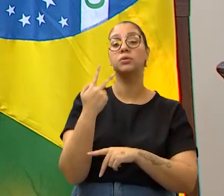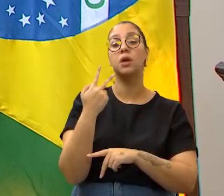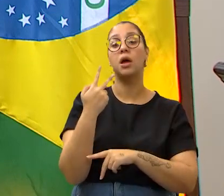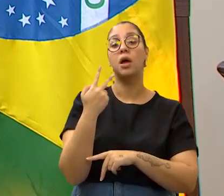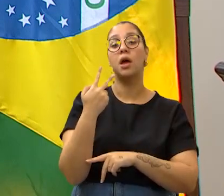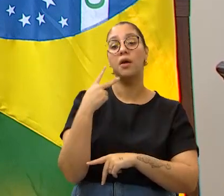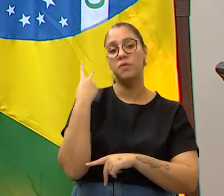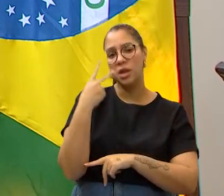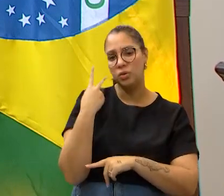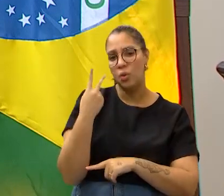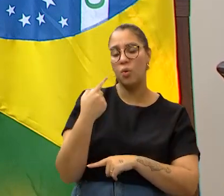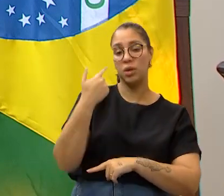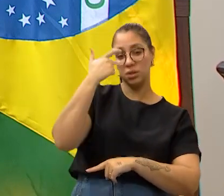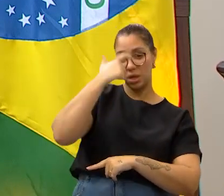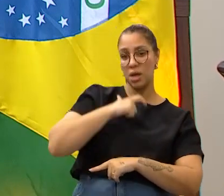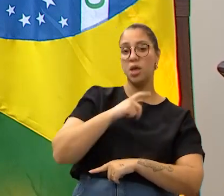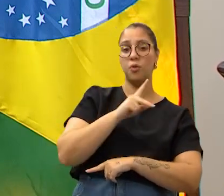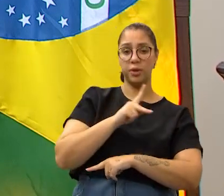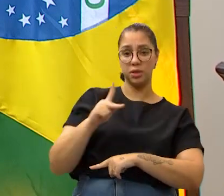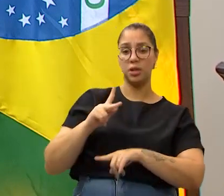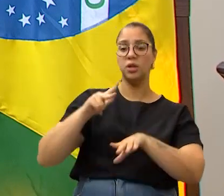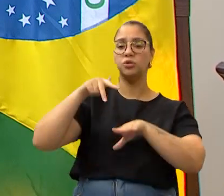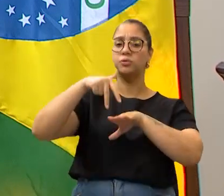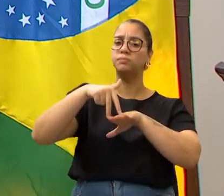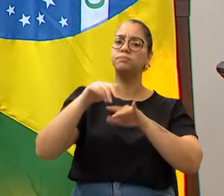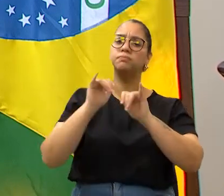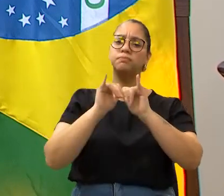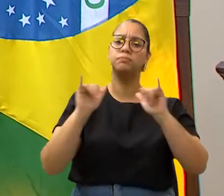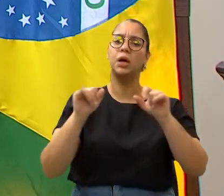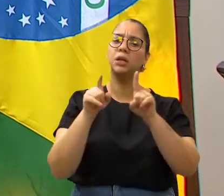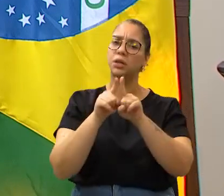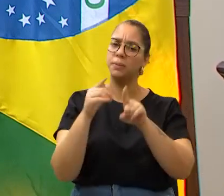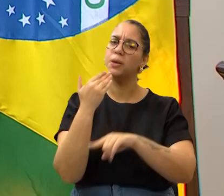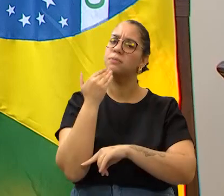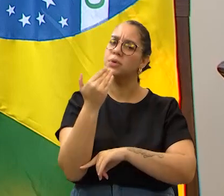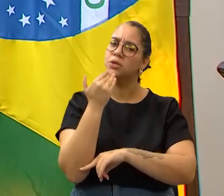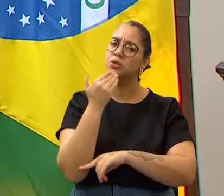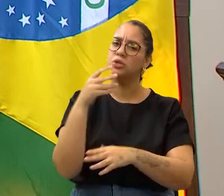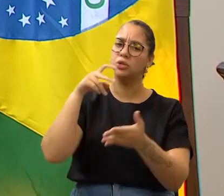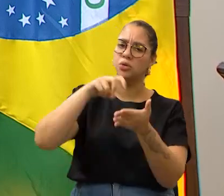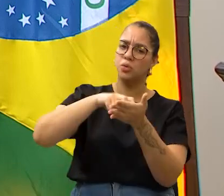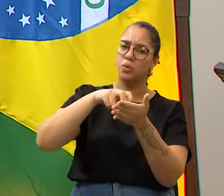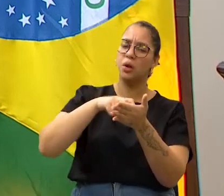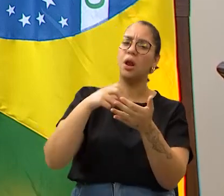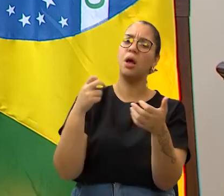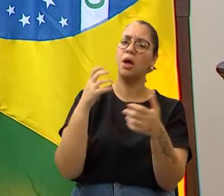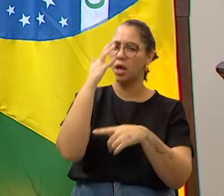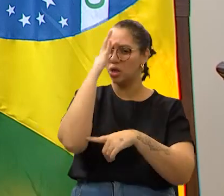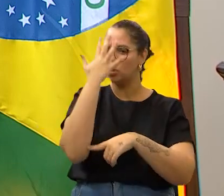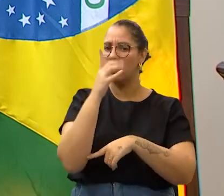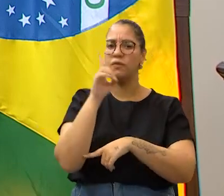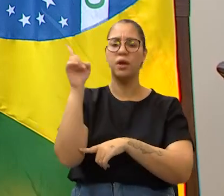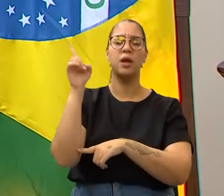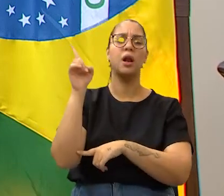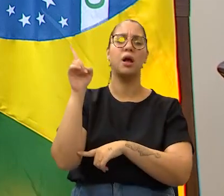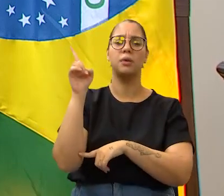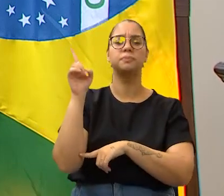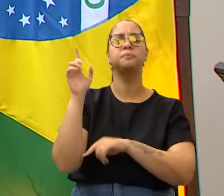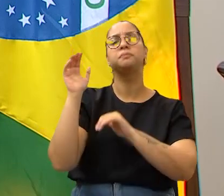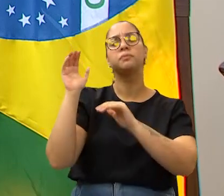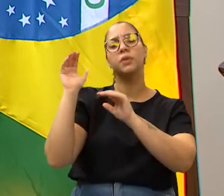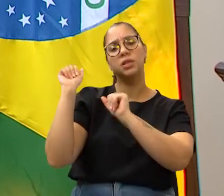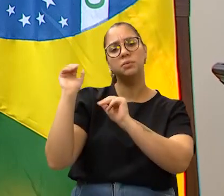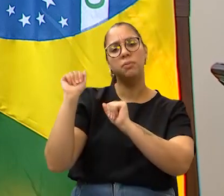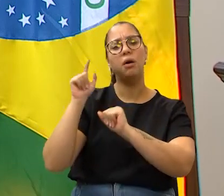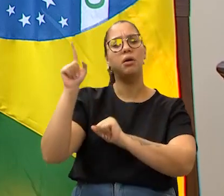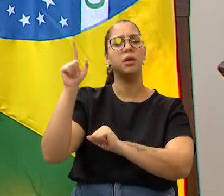né, nos manifestamos repudiando e pedindo, inclusive, providências às autoridades espanholas para combater